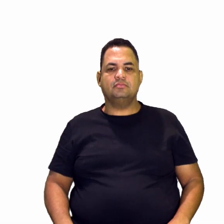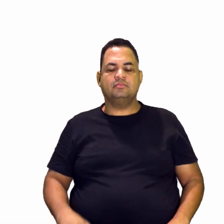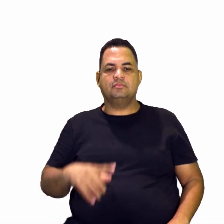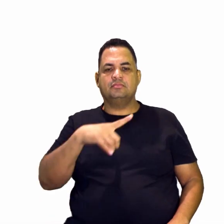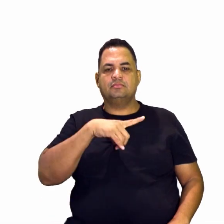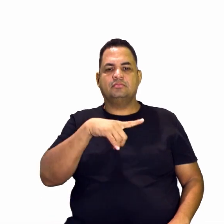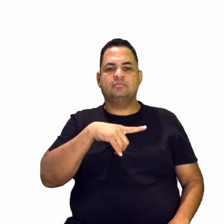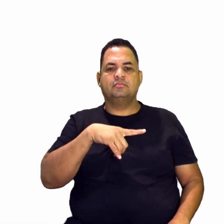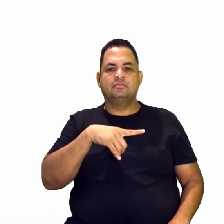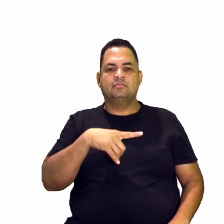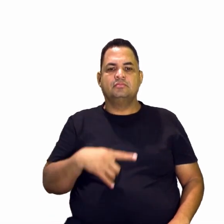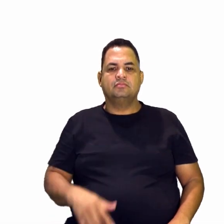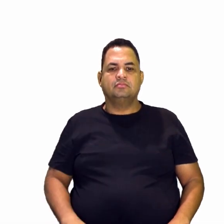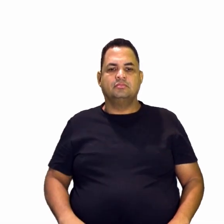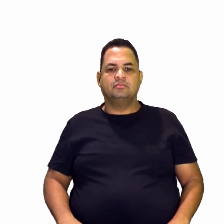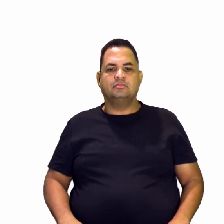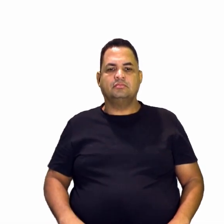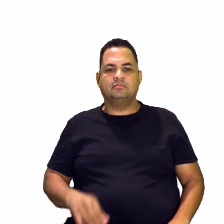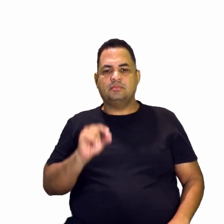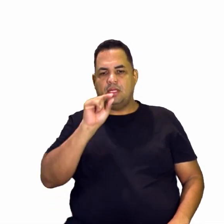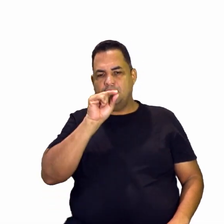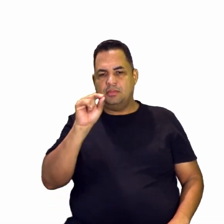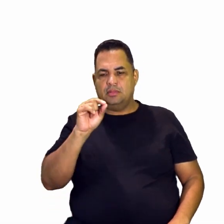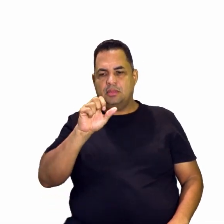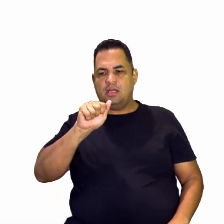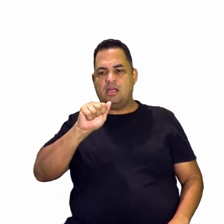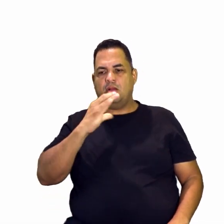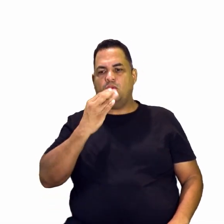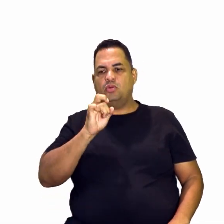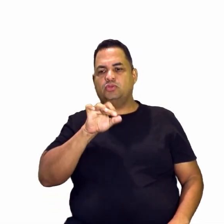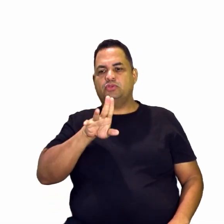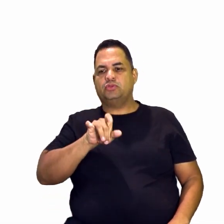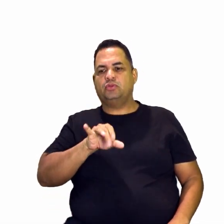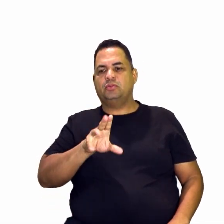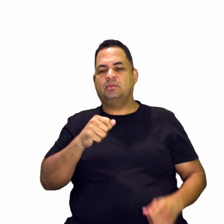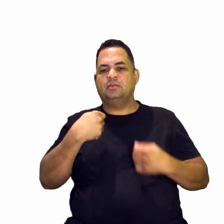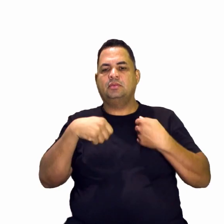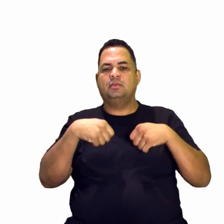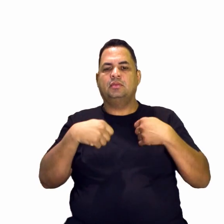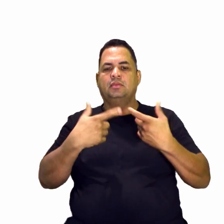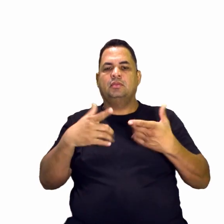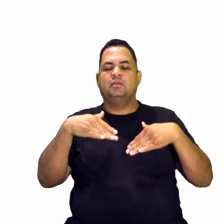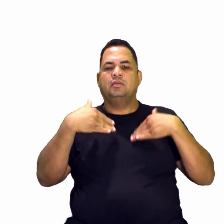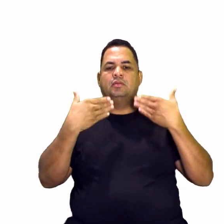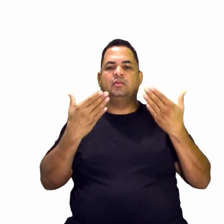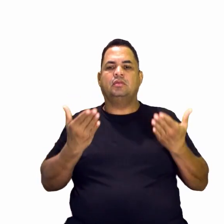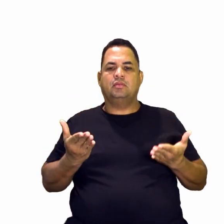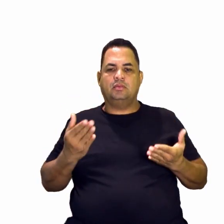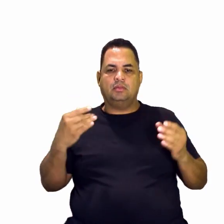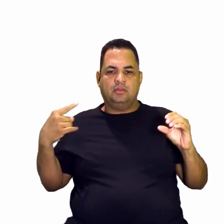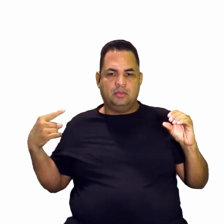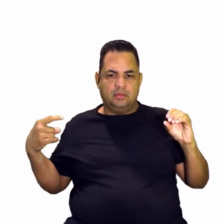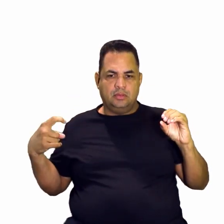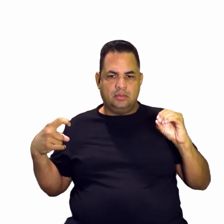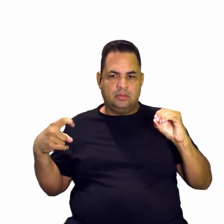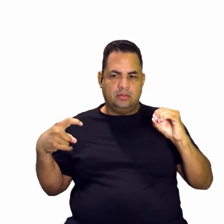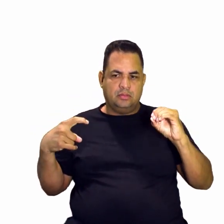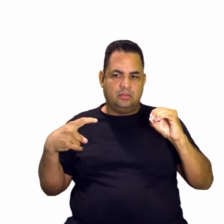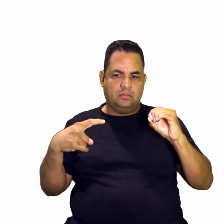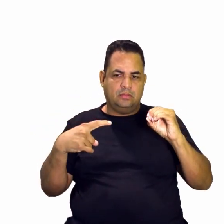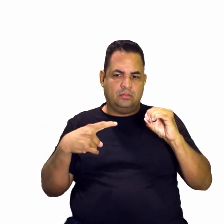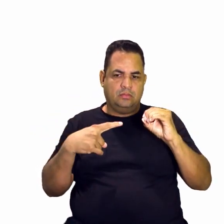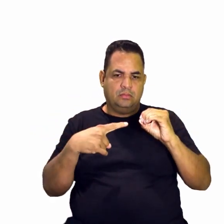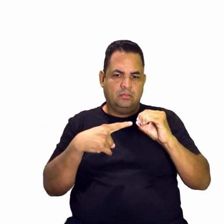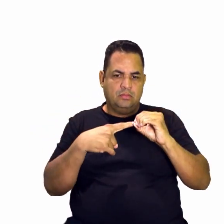temos o acrossoma. E esse acrossoma é necessário para que, quando ele chegue ao